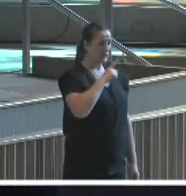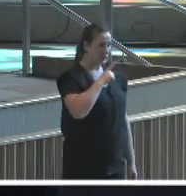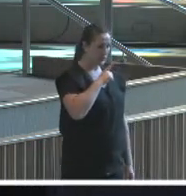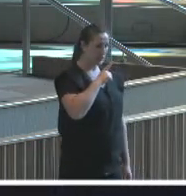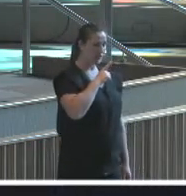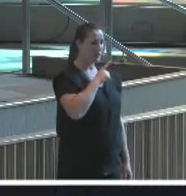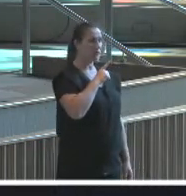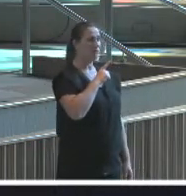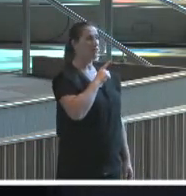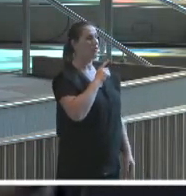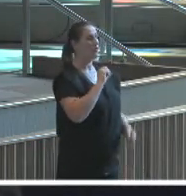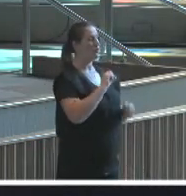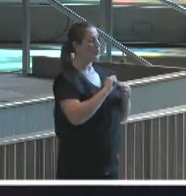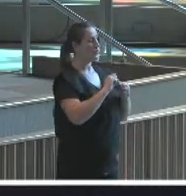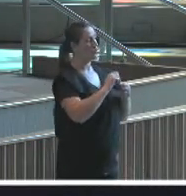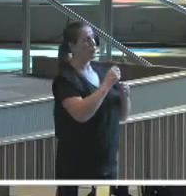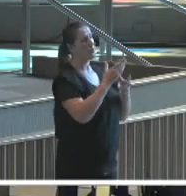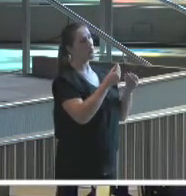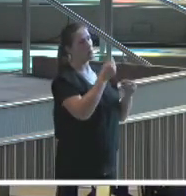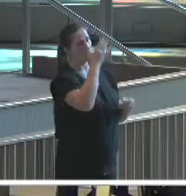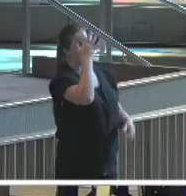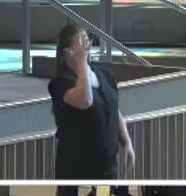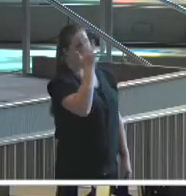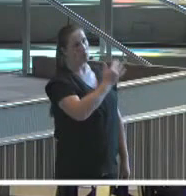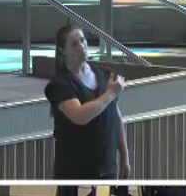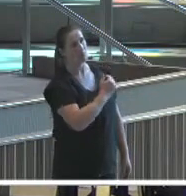na morte de muitos.